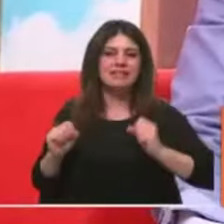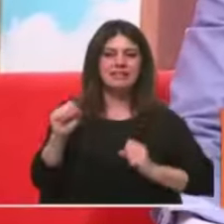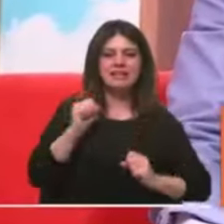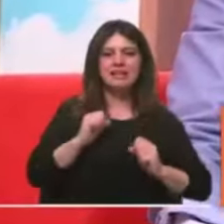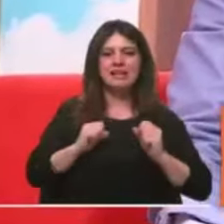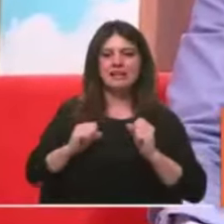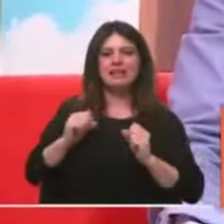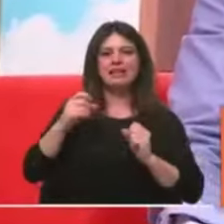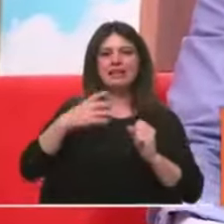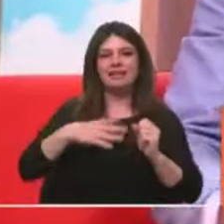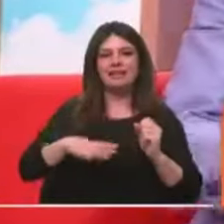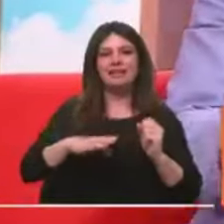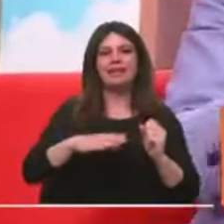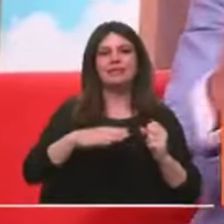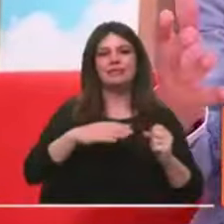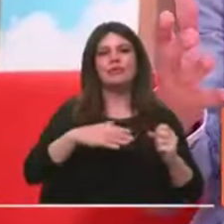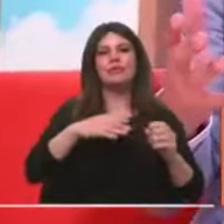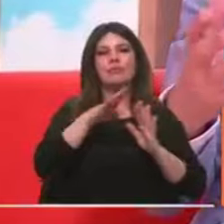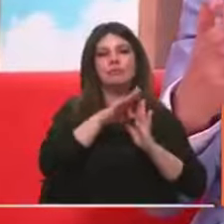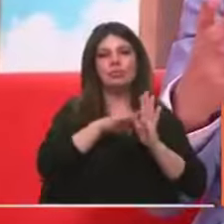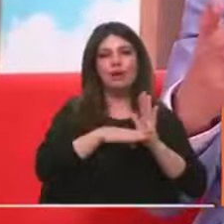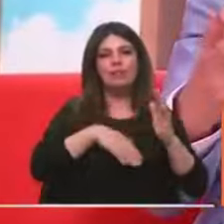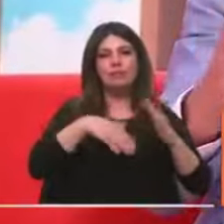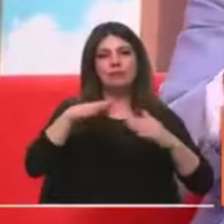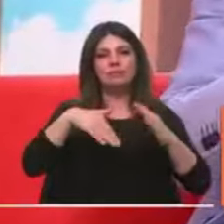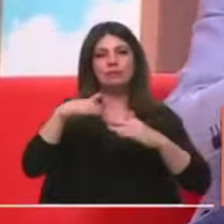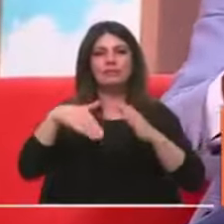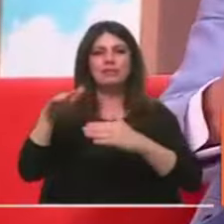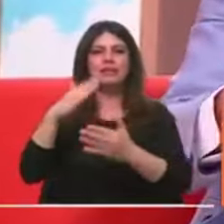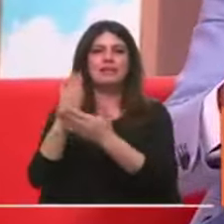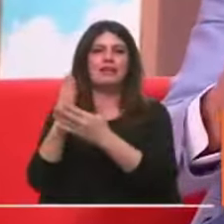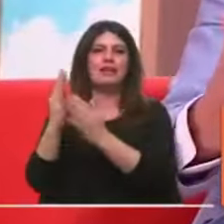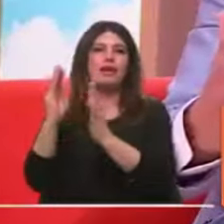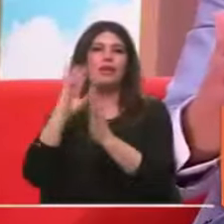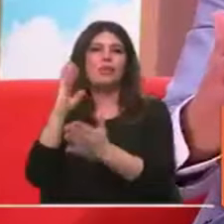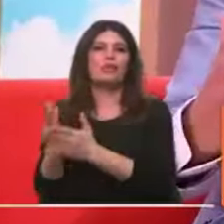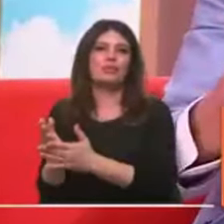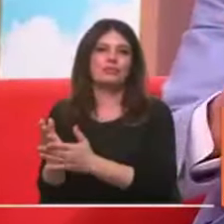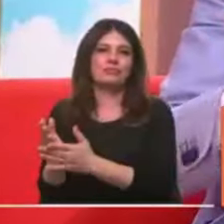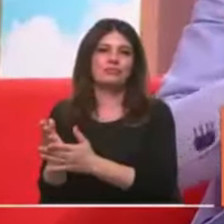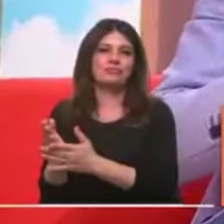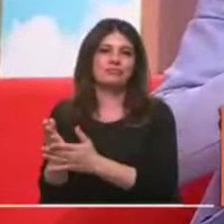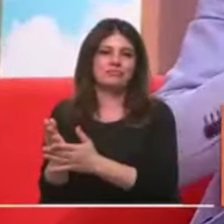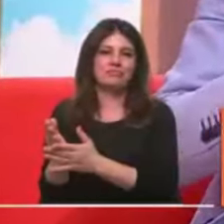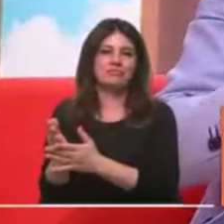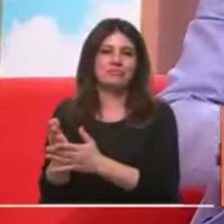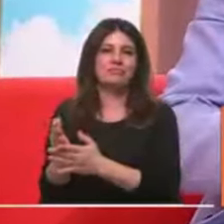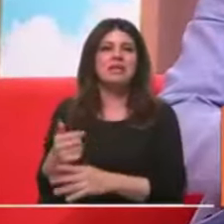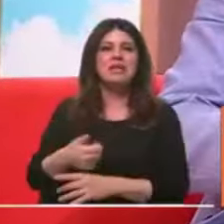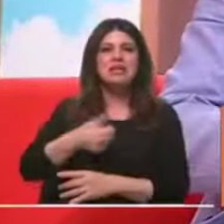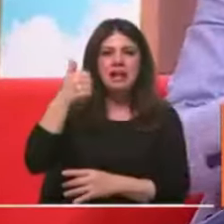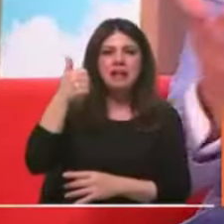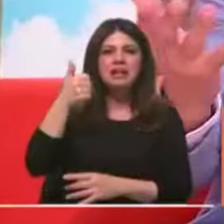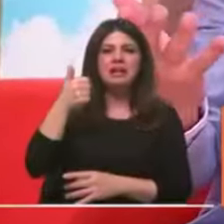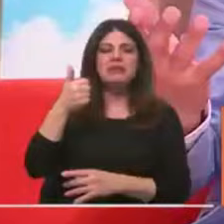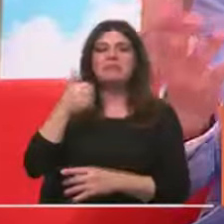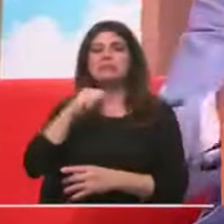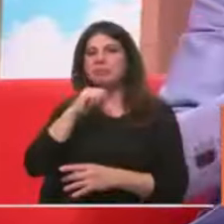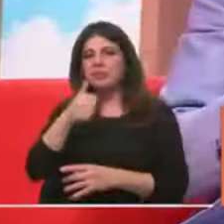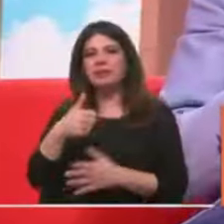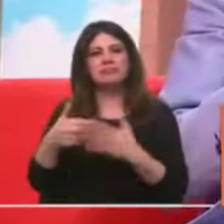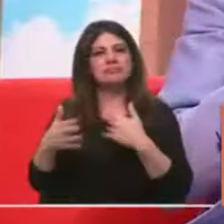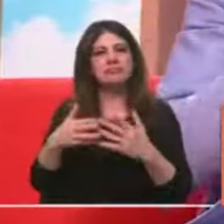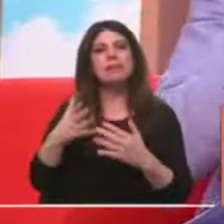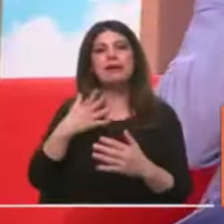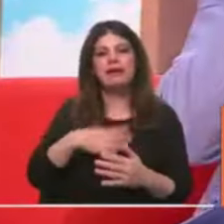para chegar ao último programa, porque eu não quero ir para casa sabendo que há mais outro programa para gravar. Agora, ganhar ou não, toda a gente gosta de ganhar,